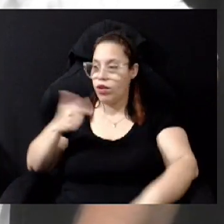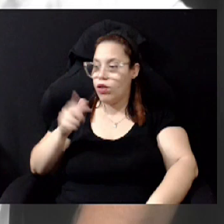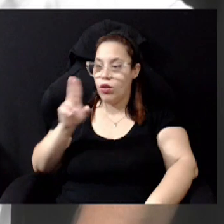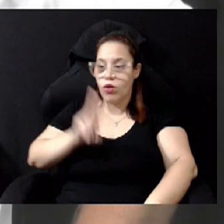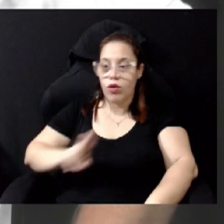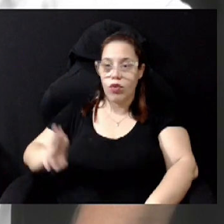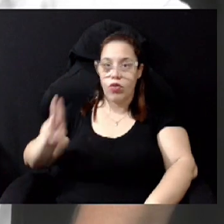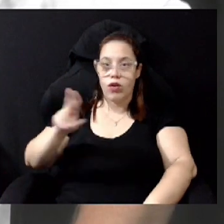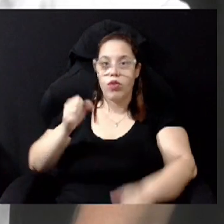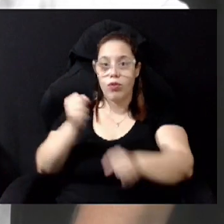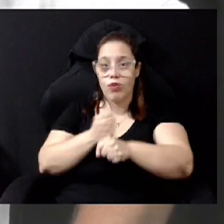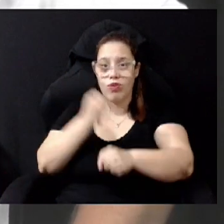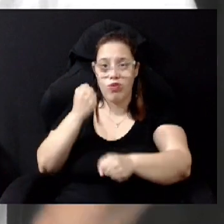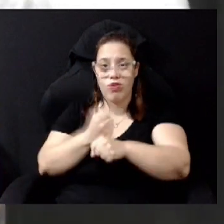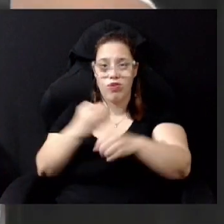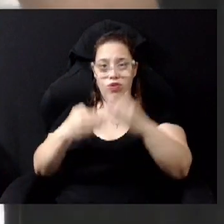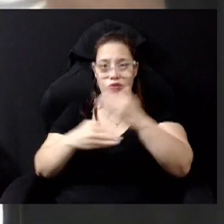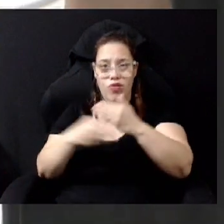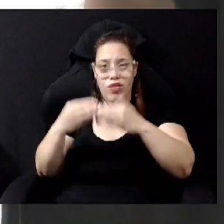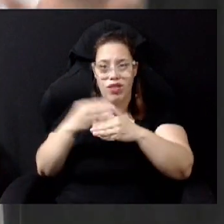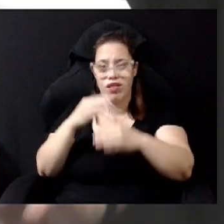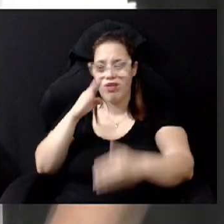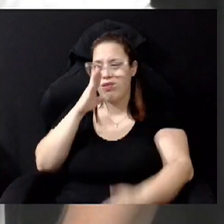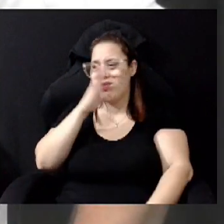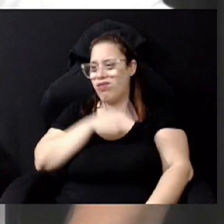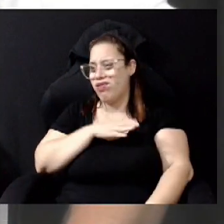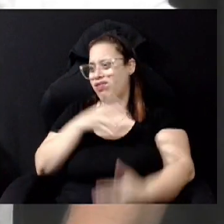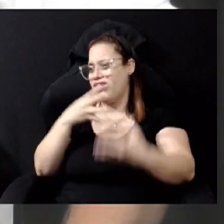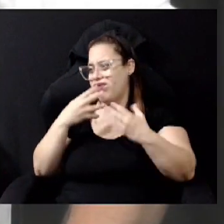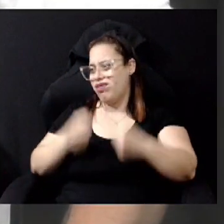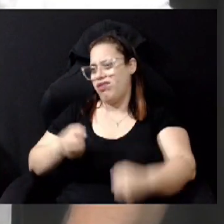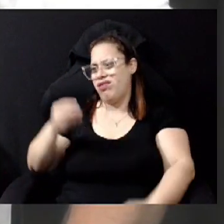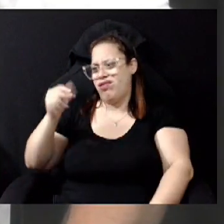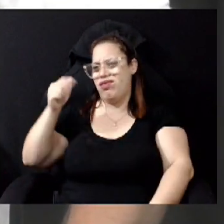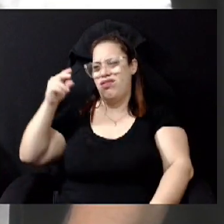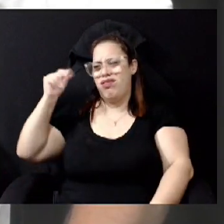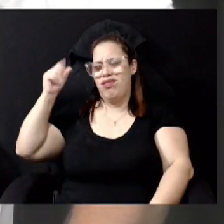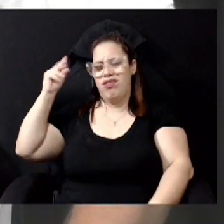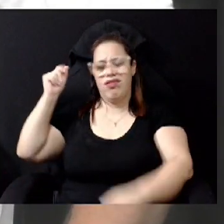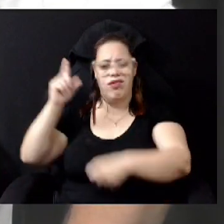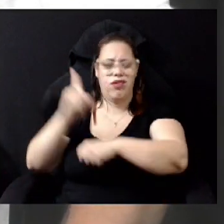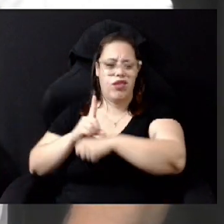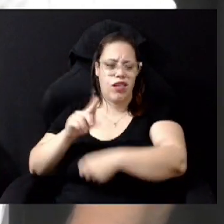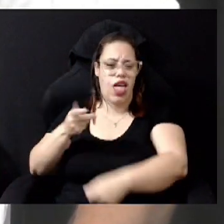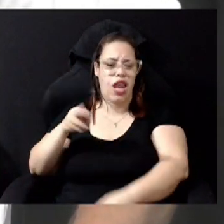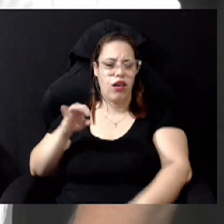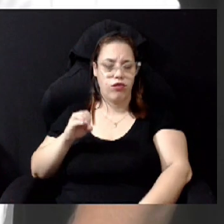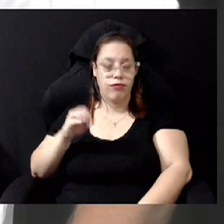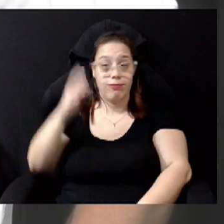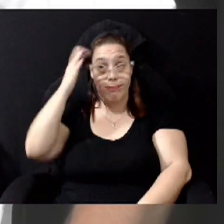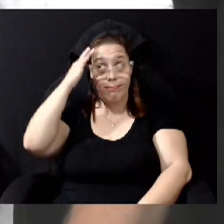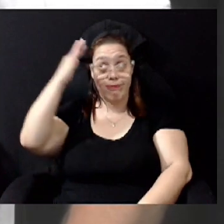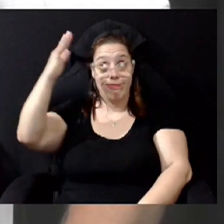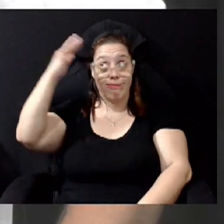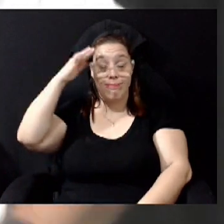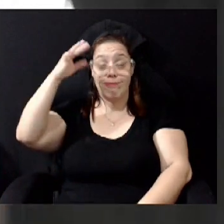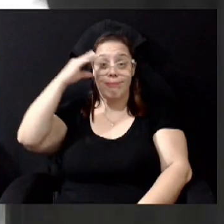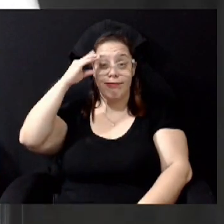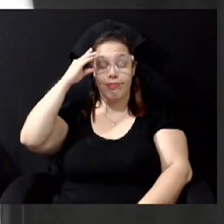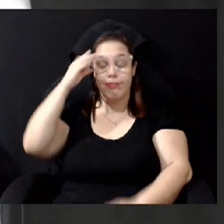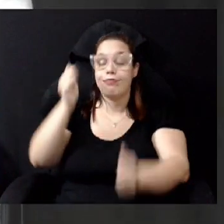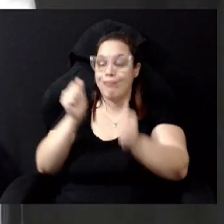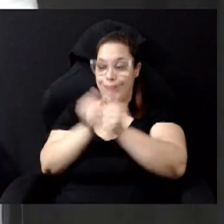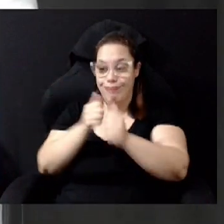construída, uma herança ruim que nós pegamos lá da época do Dr. Hélio, e nós vamos sonhar com isso. Ele sonhou junto comigo e nós